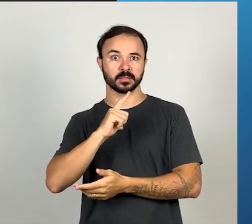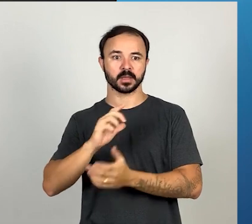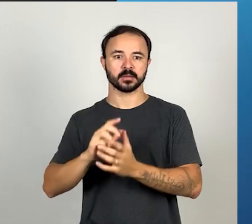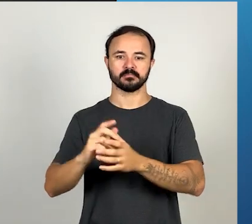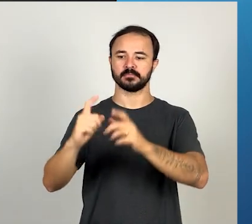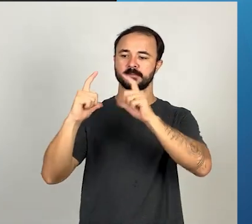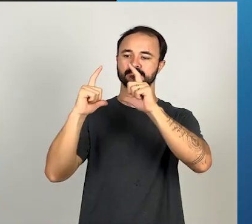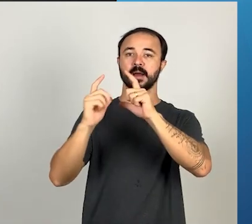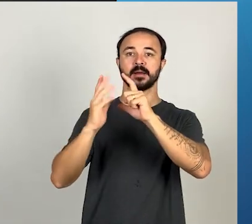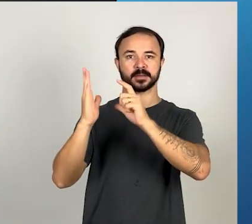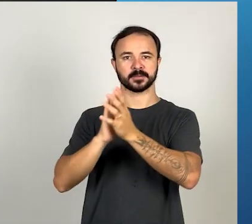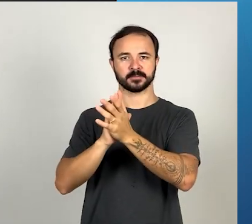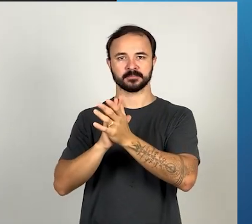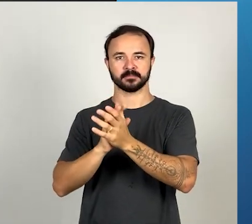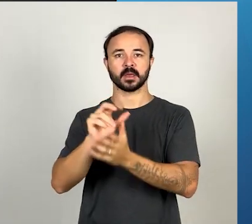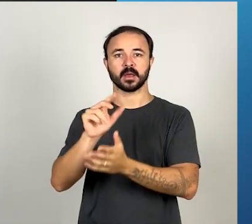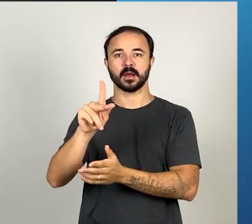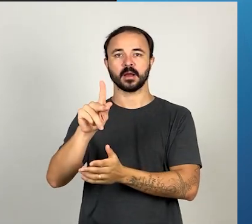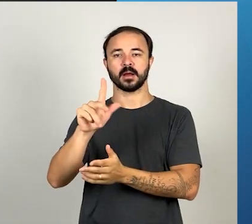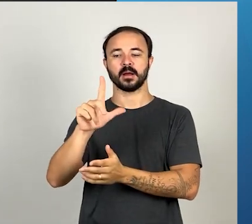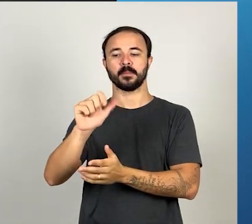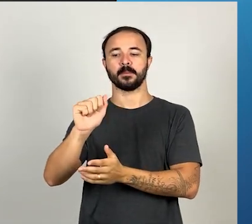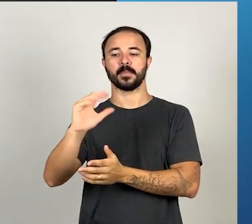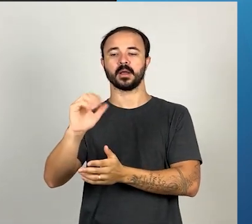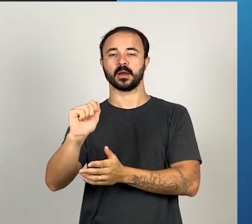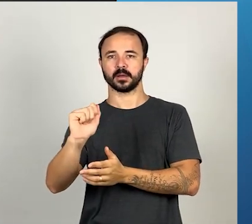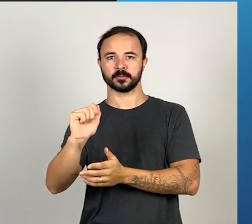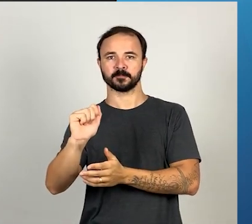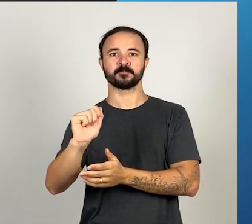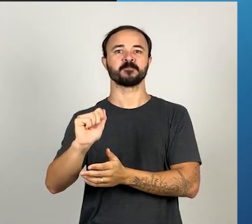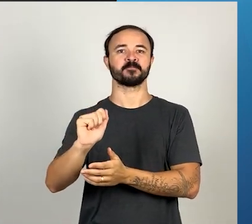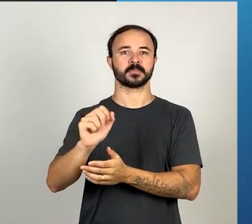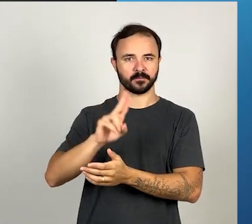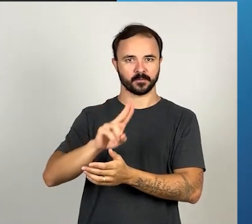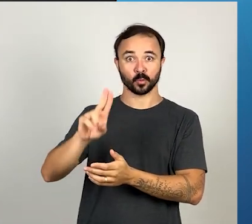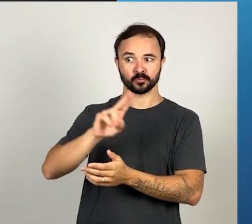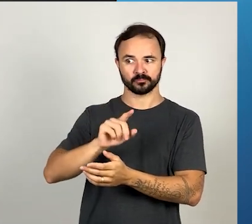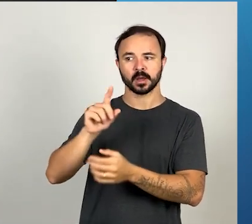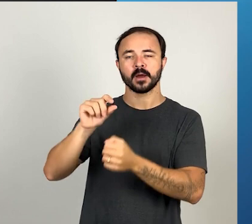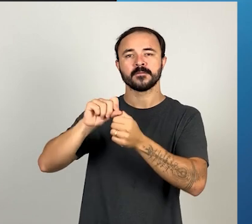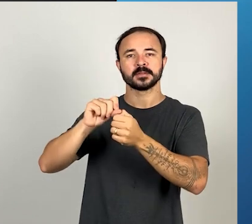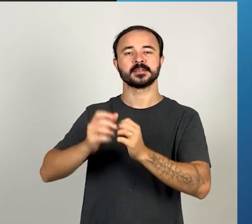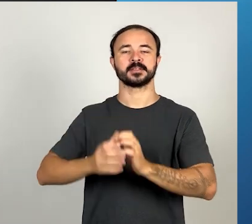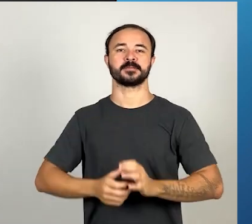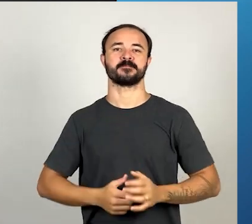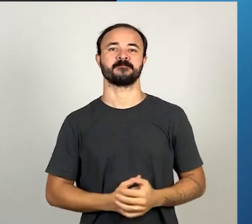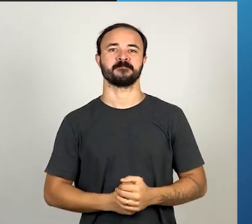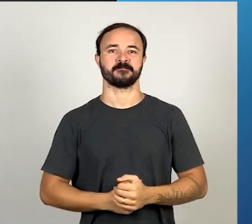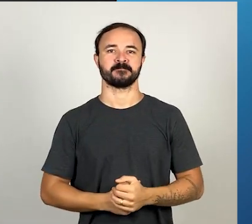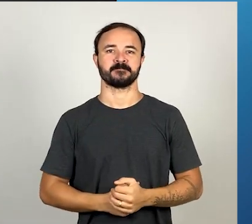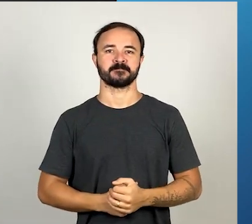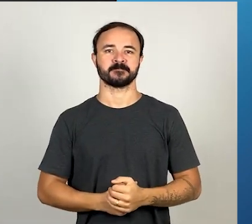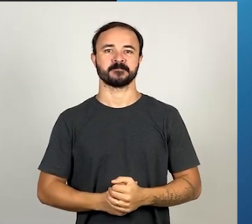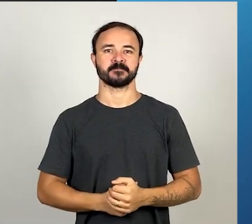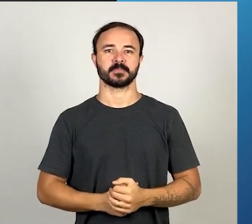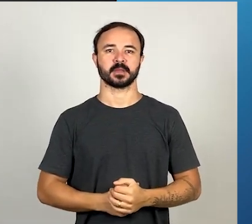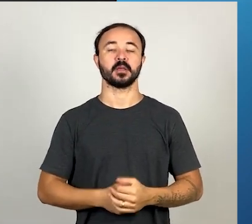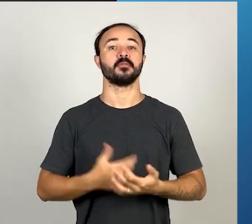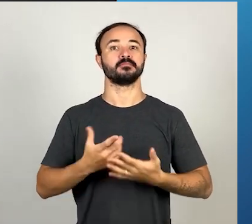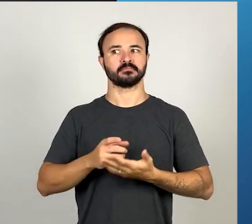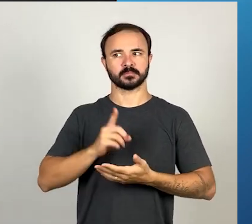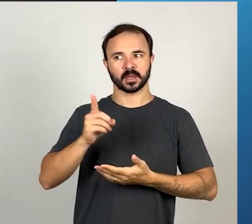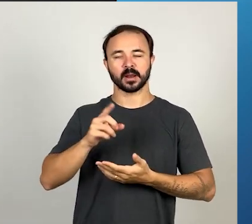Uno, uma placa lateral que é um anexo dela, onde nós temos uma protoboard. Essa protoboard